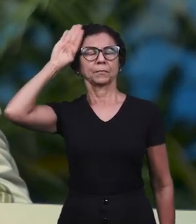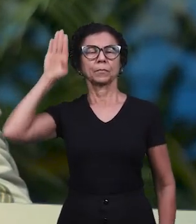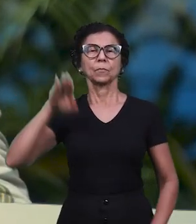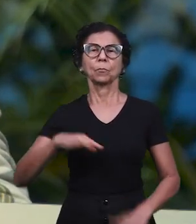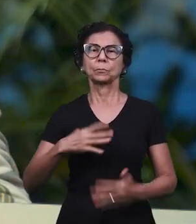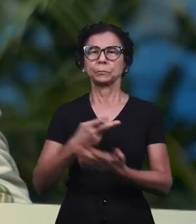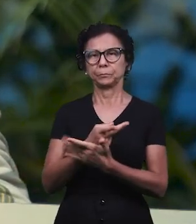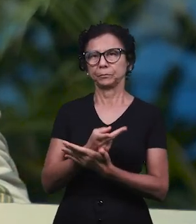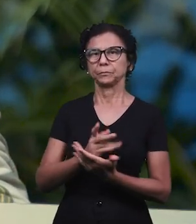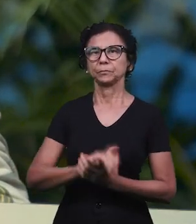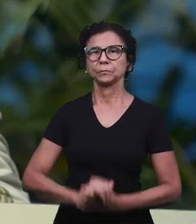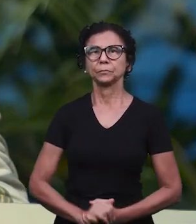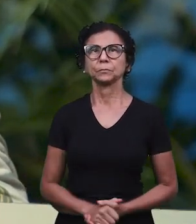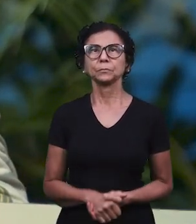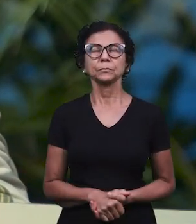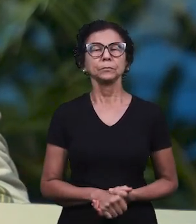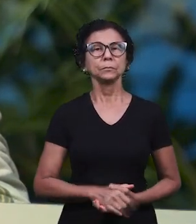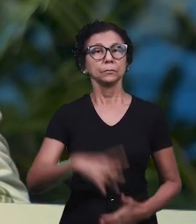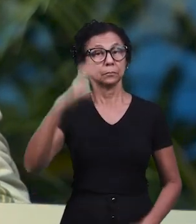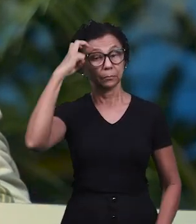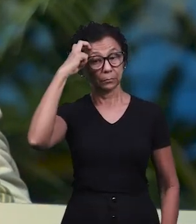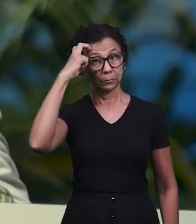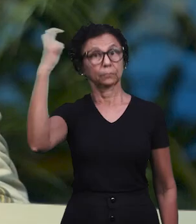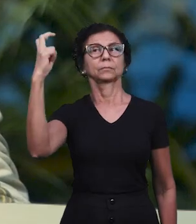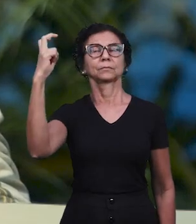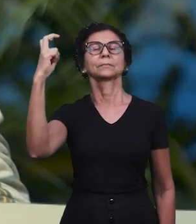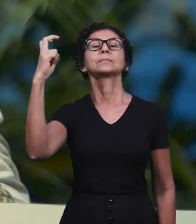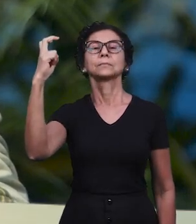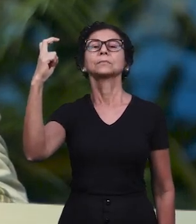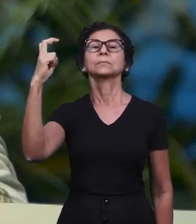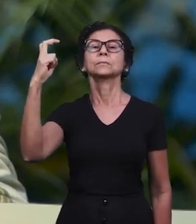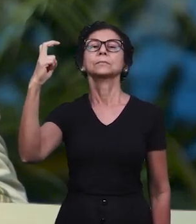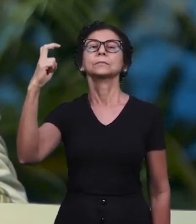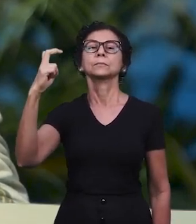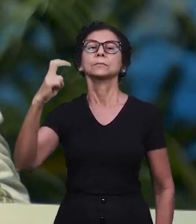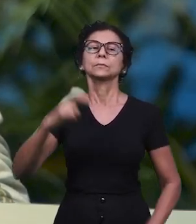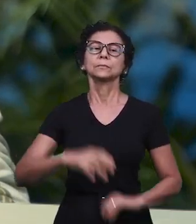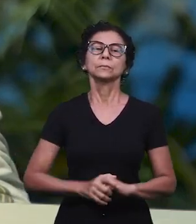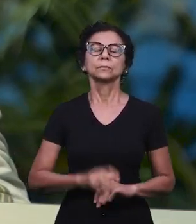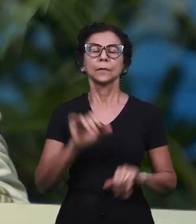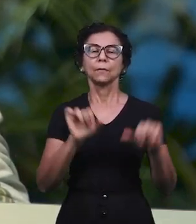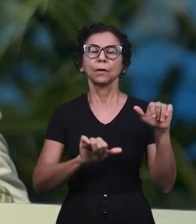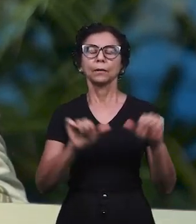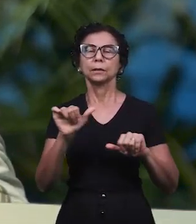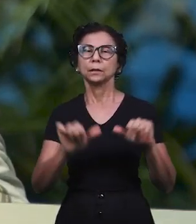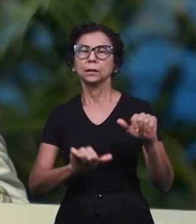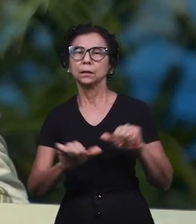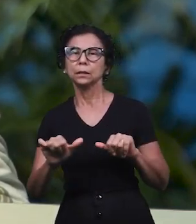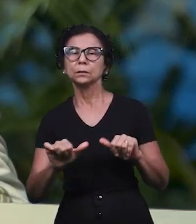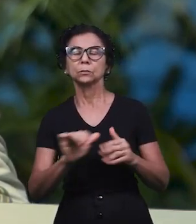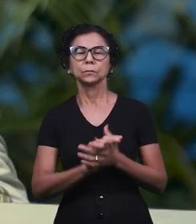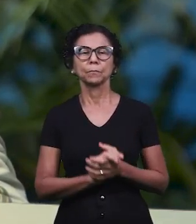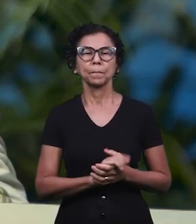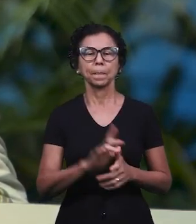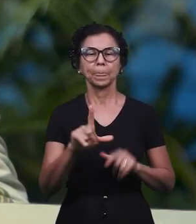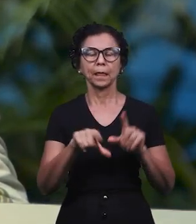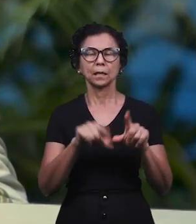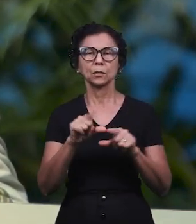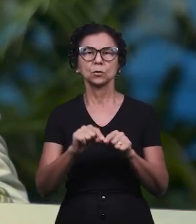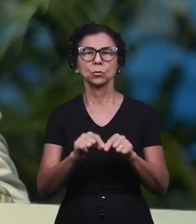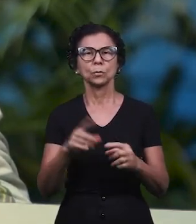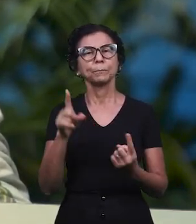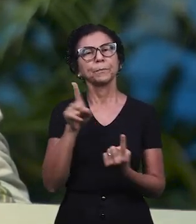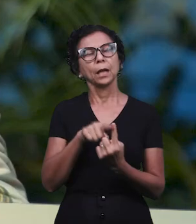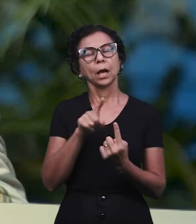realizada através do mérito intelectual. Então existe uma classificação na escolha da arma, da